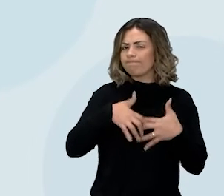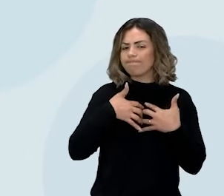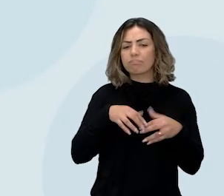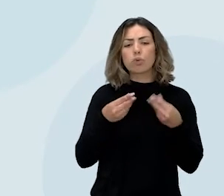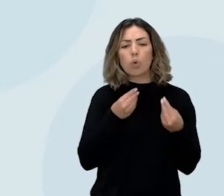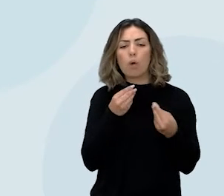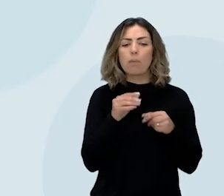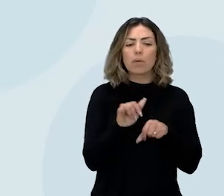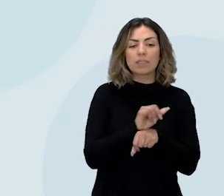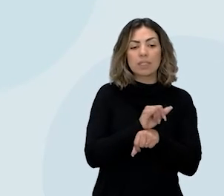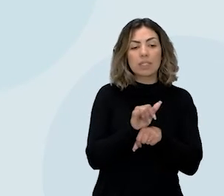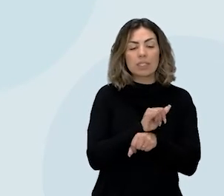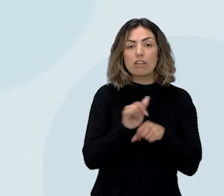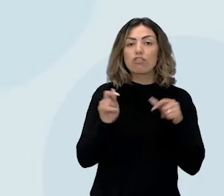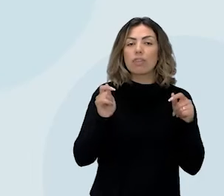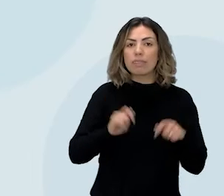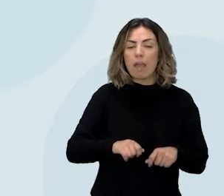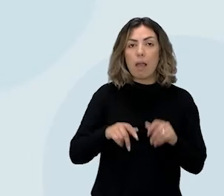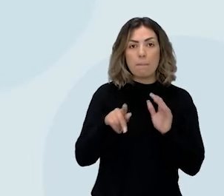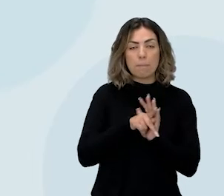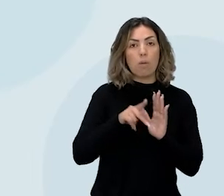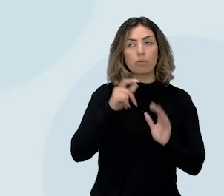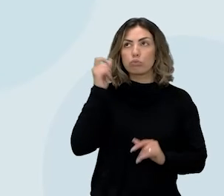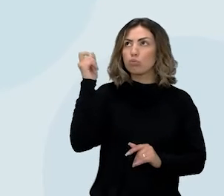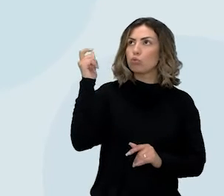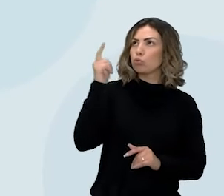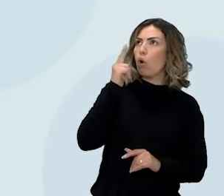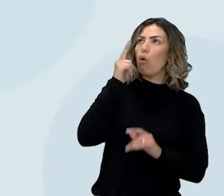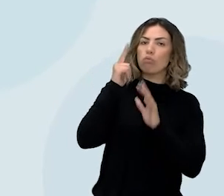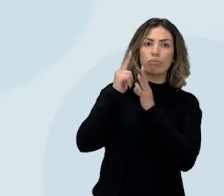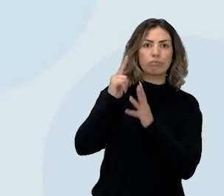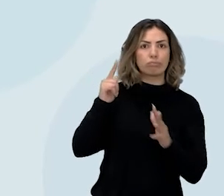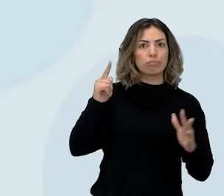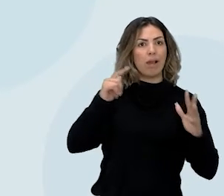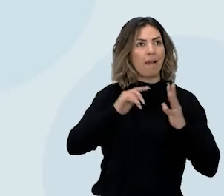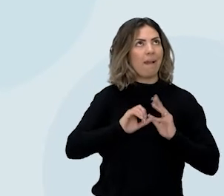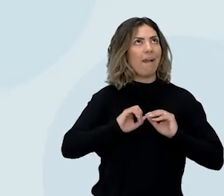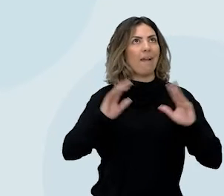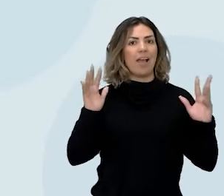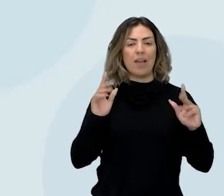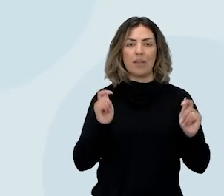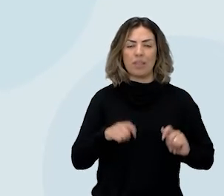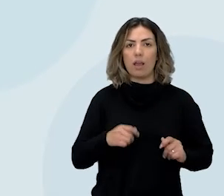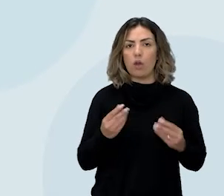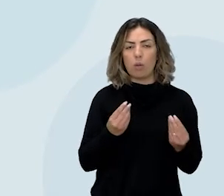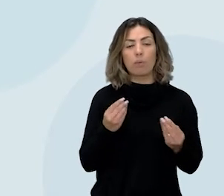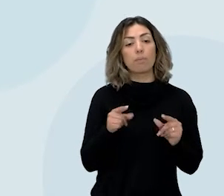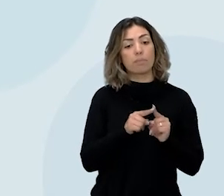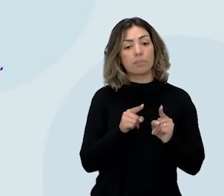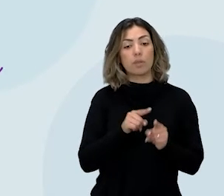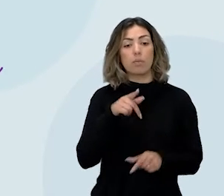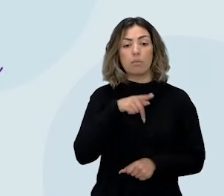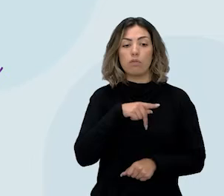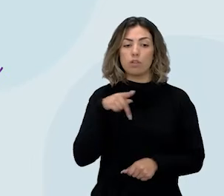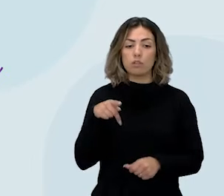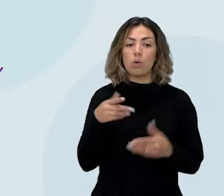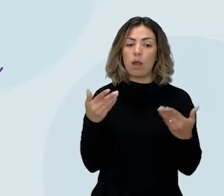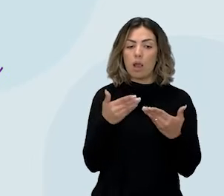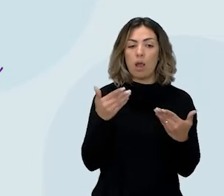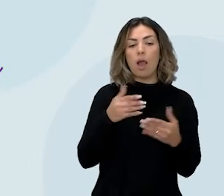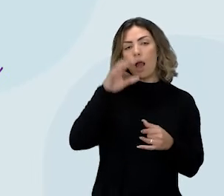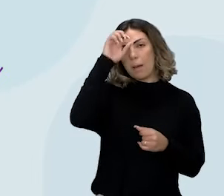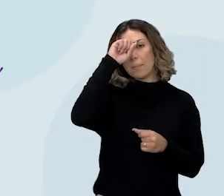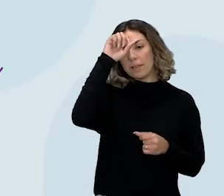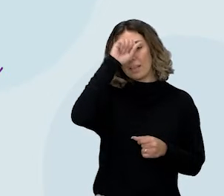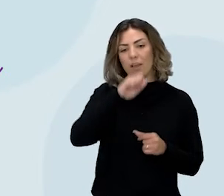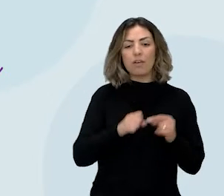fenômenos relacionados à iluminação aí do sol. O professor que nos acompanha, a professora que nos acompanha, a gente está aprofundando